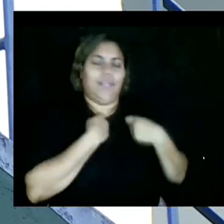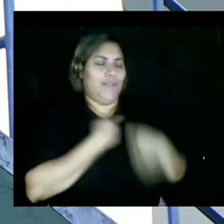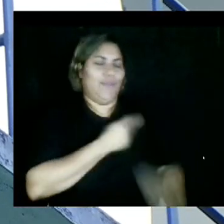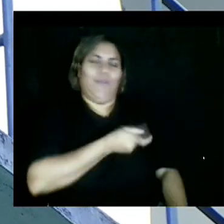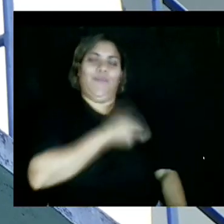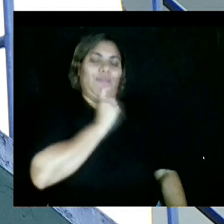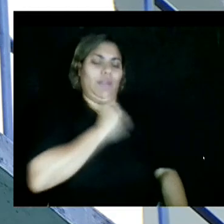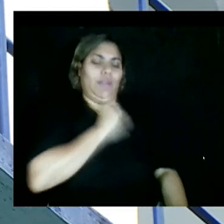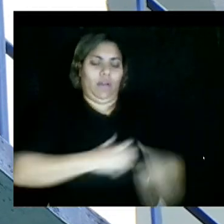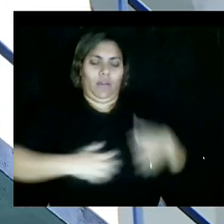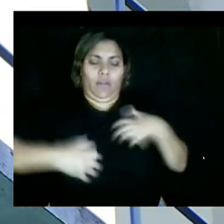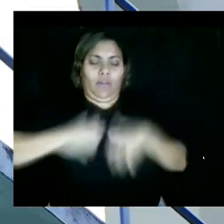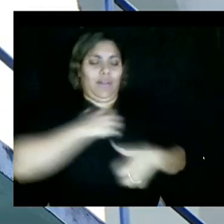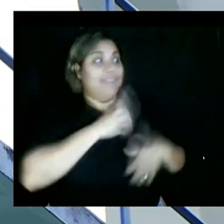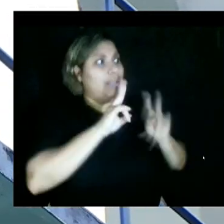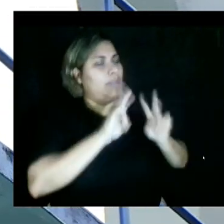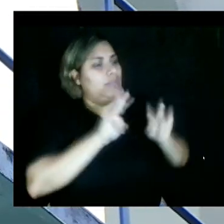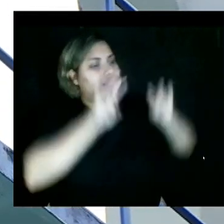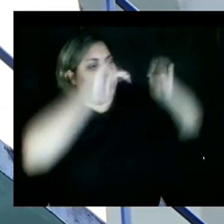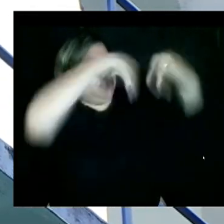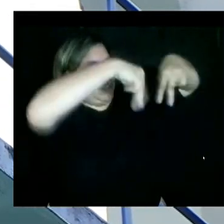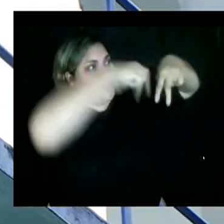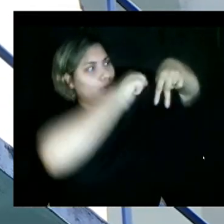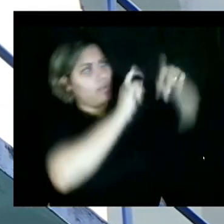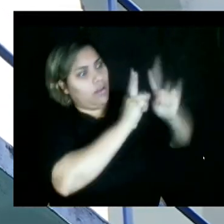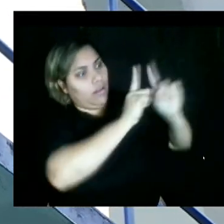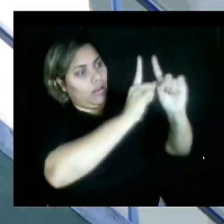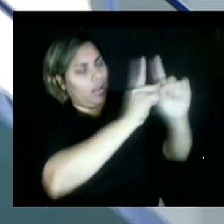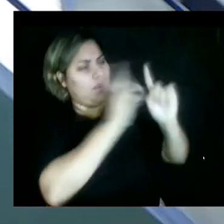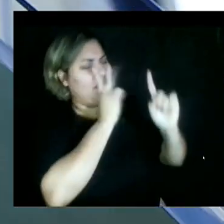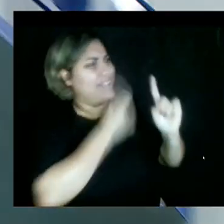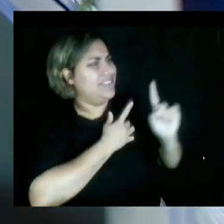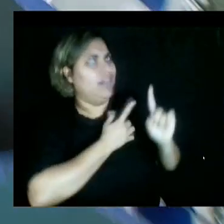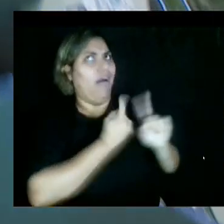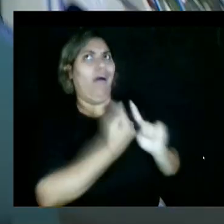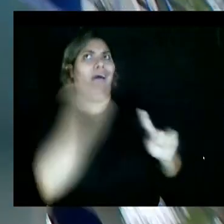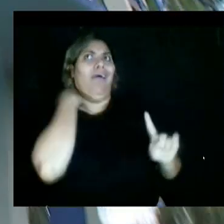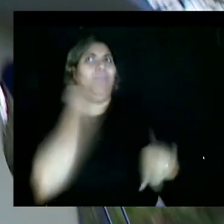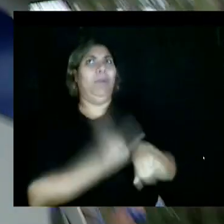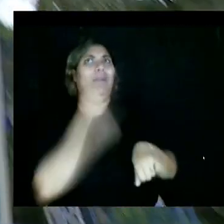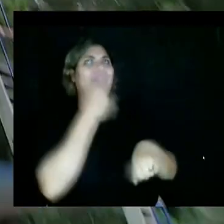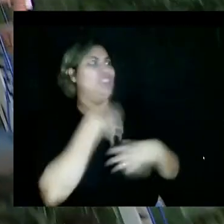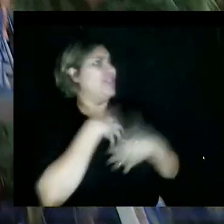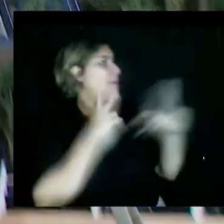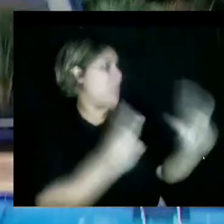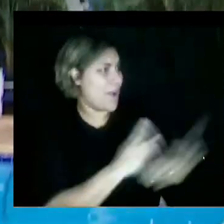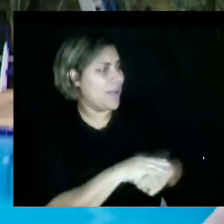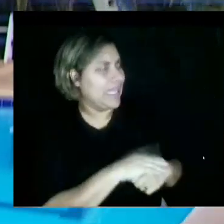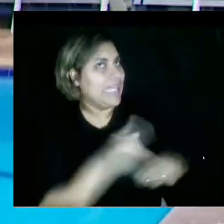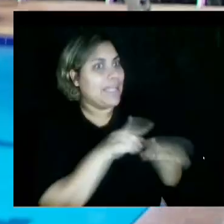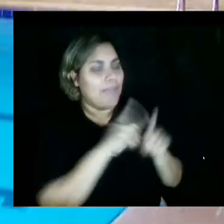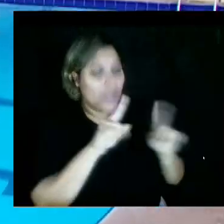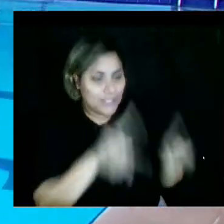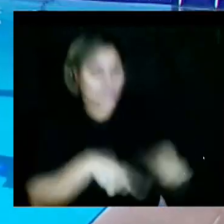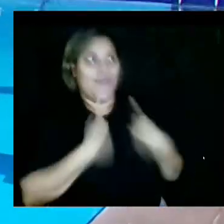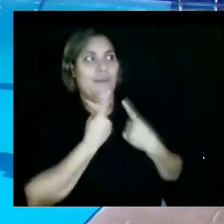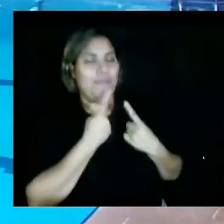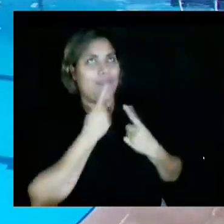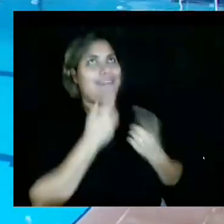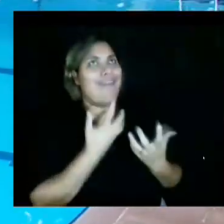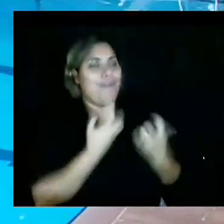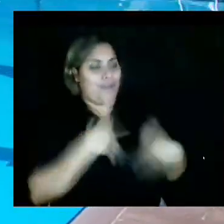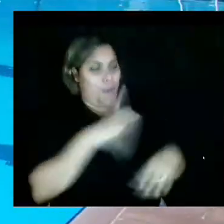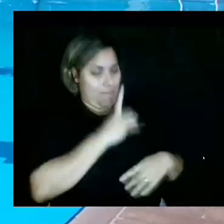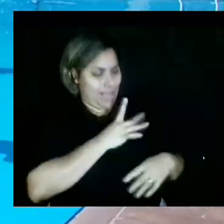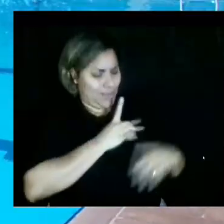primeira vez. E é desafiador, né? Superar sempre um medo, porque a gente tá caindo de 10 metros e